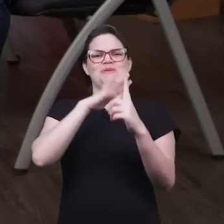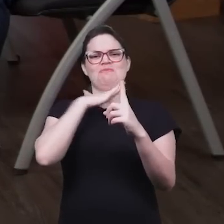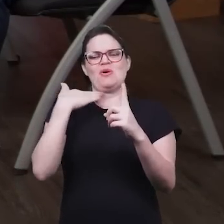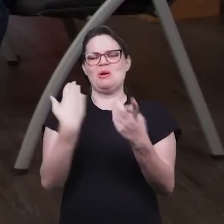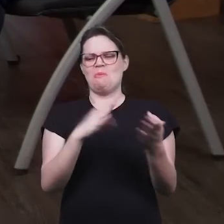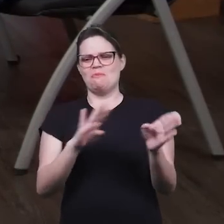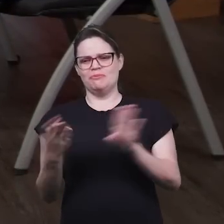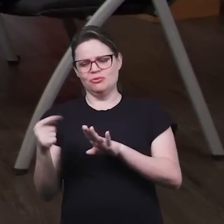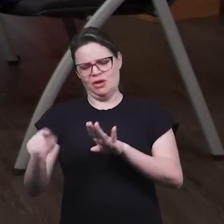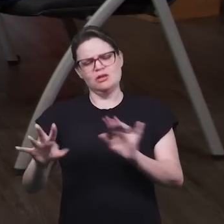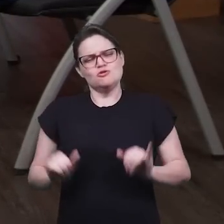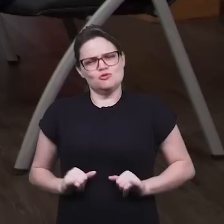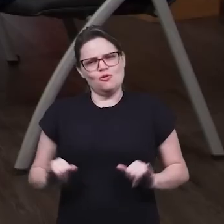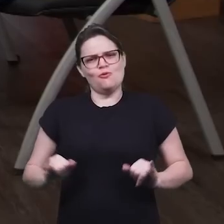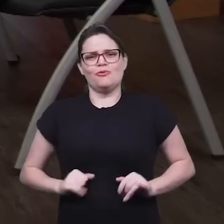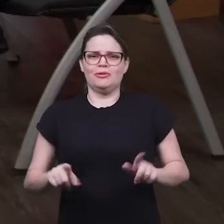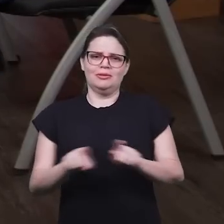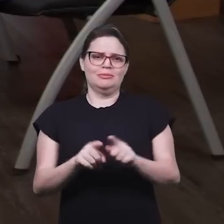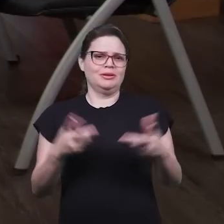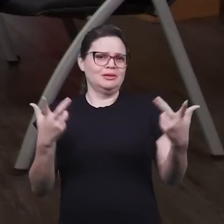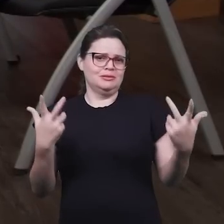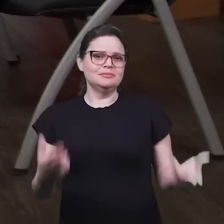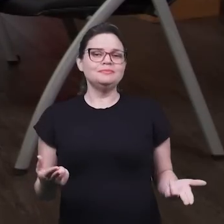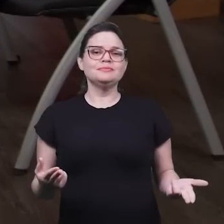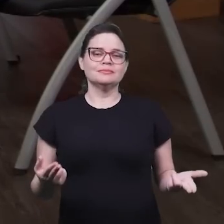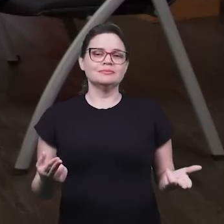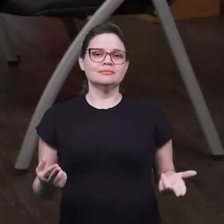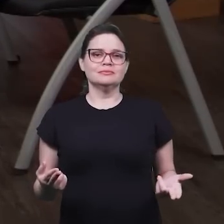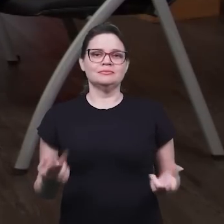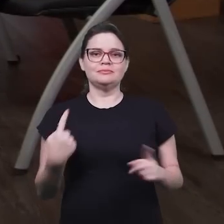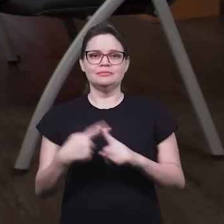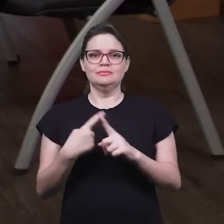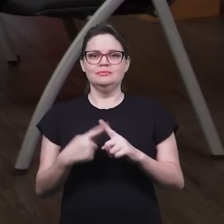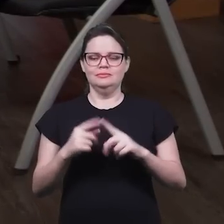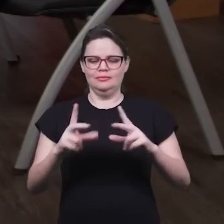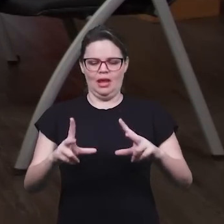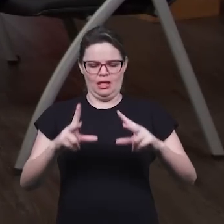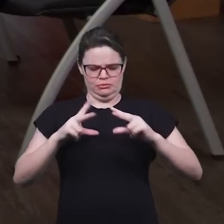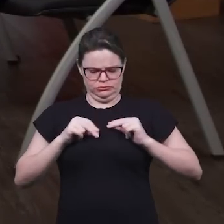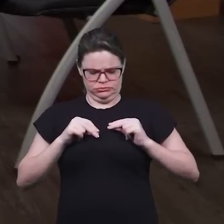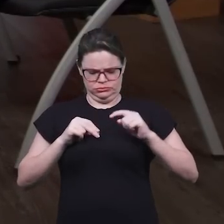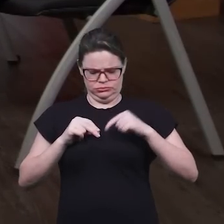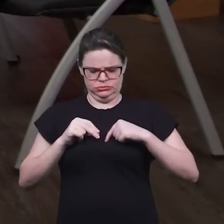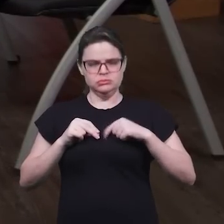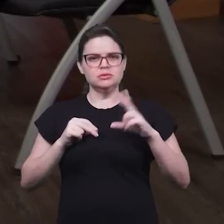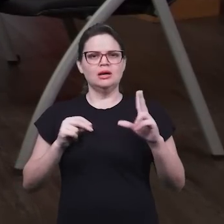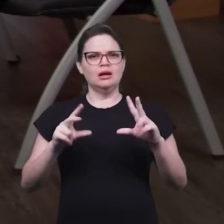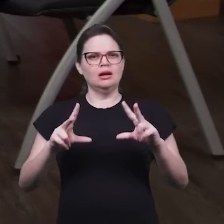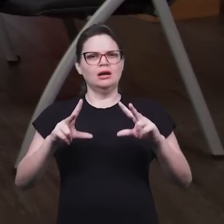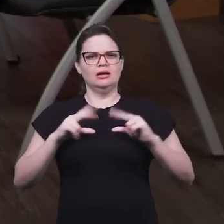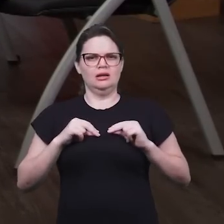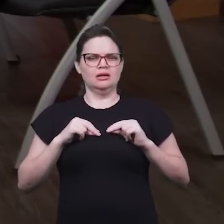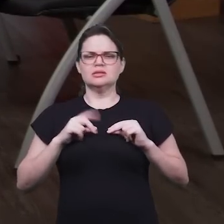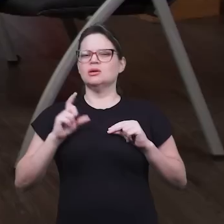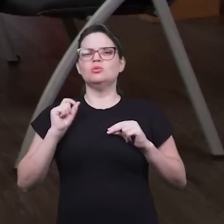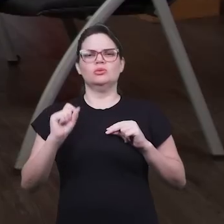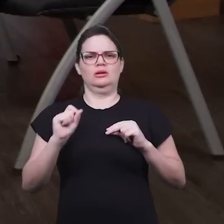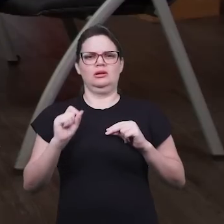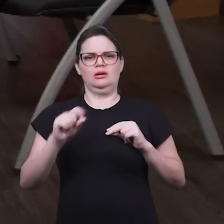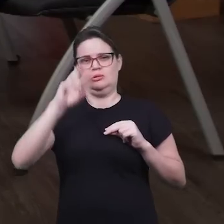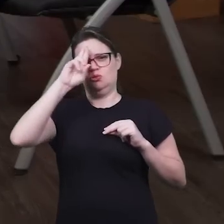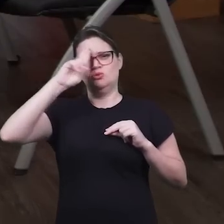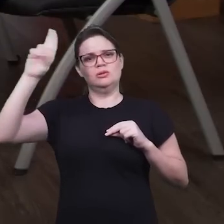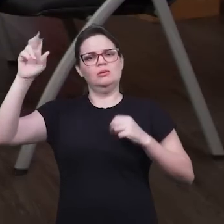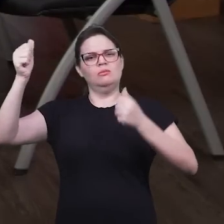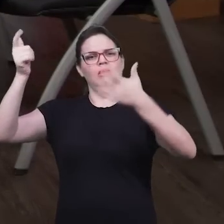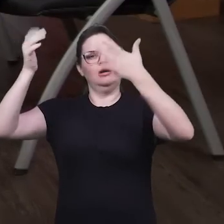pouco mais sobre isso, ela está posicionada ao lado do palácio de Acabe. Ou seja,